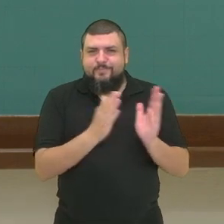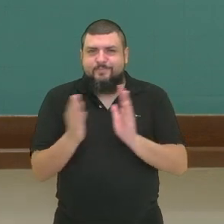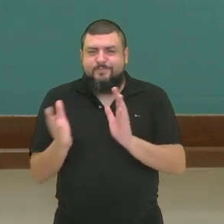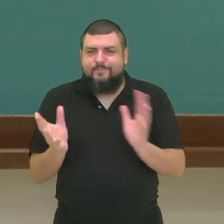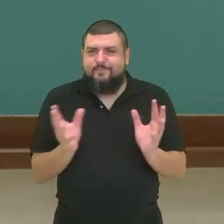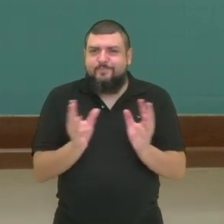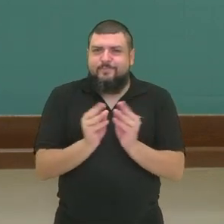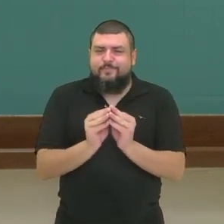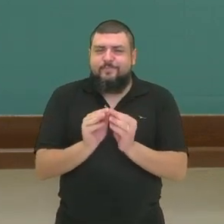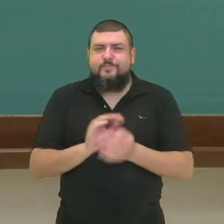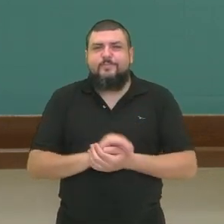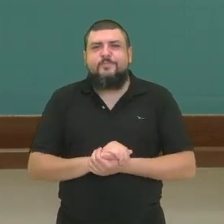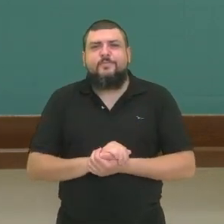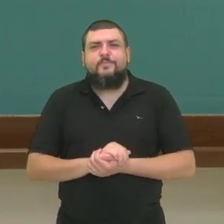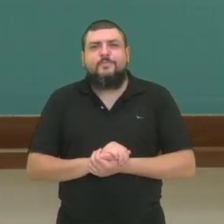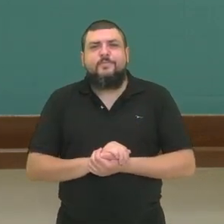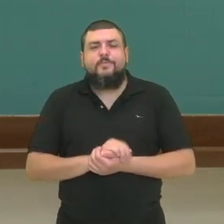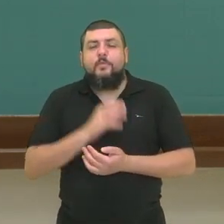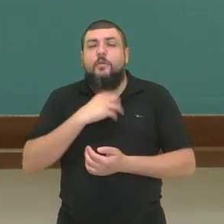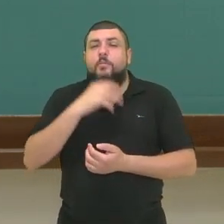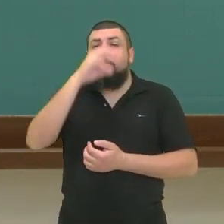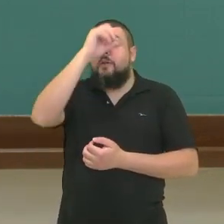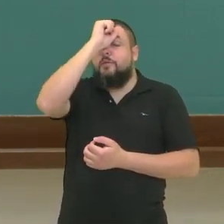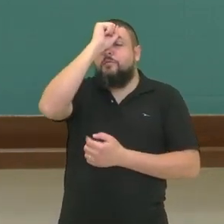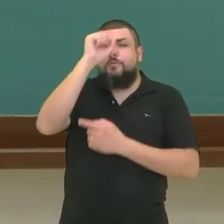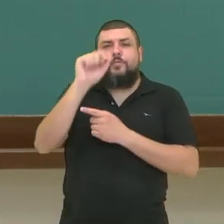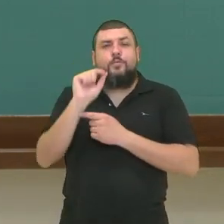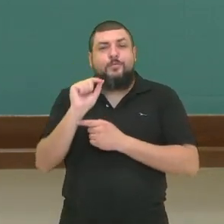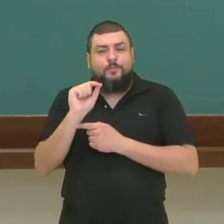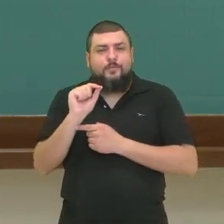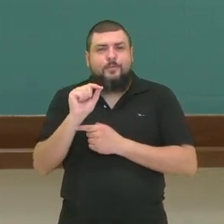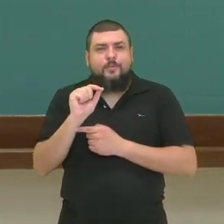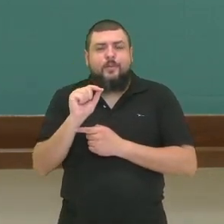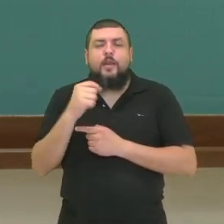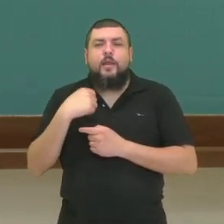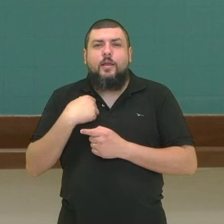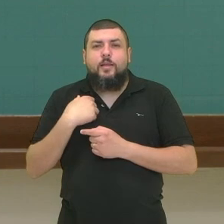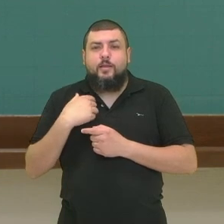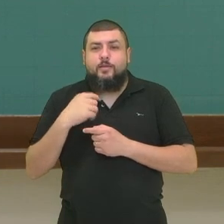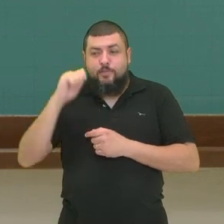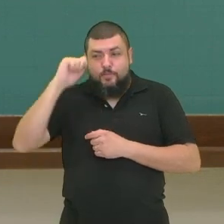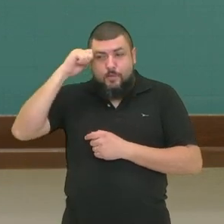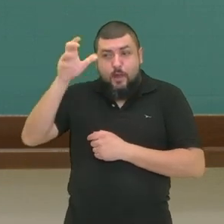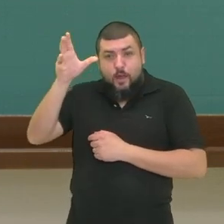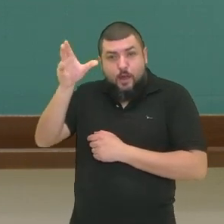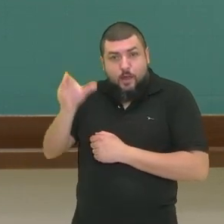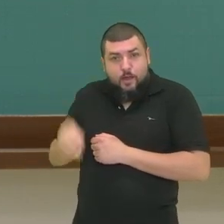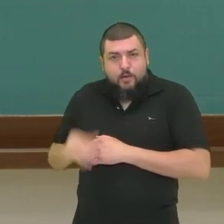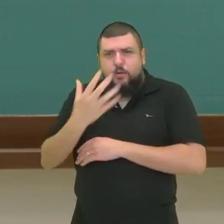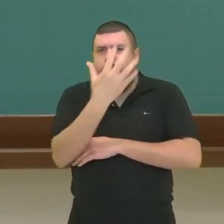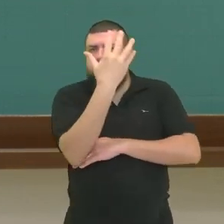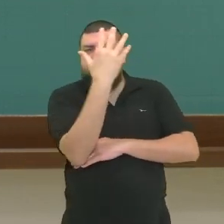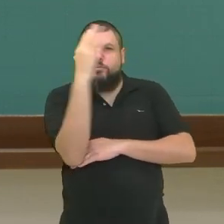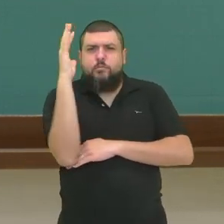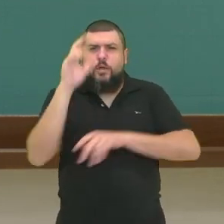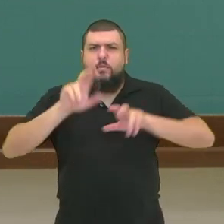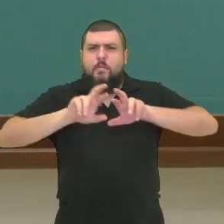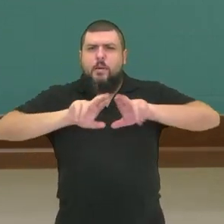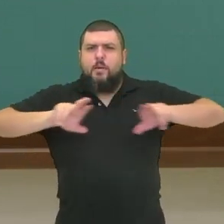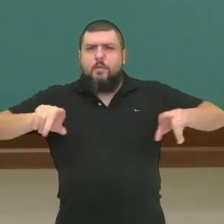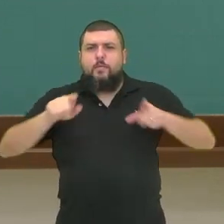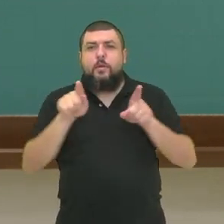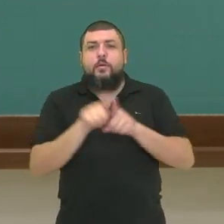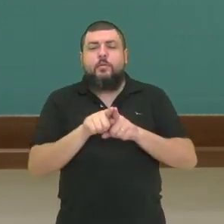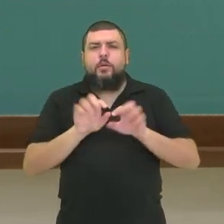então que a vegetação do continente africano, né, é bastante diversificada e é influenciada também pela